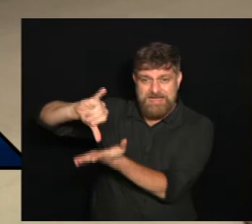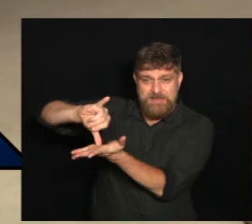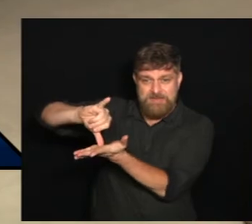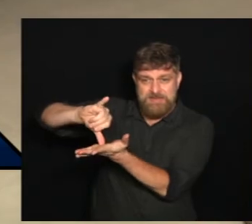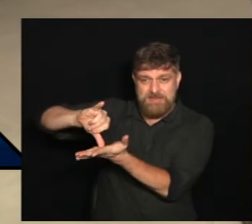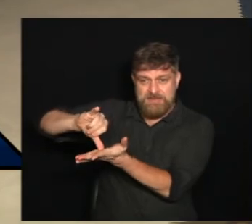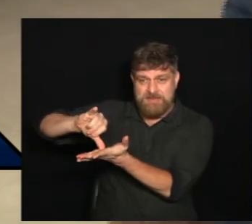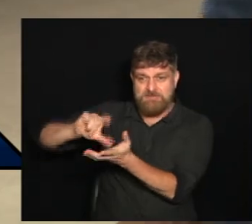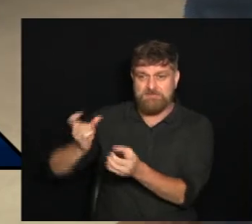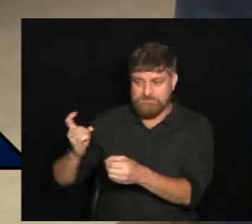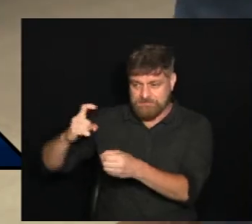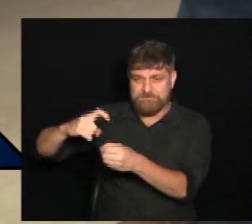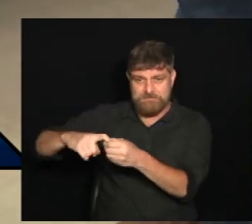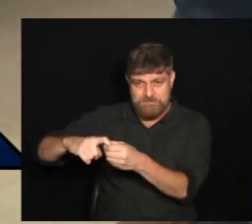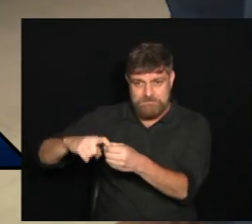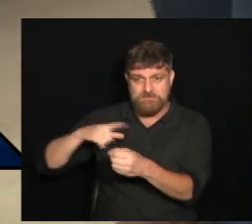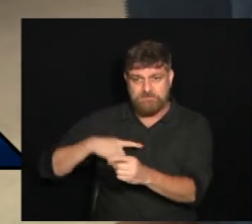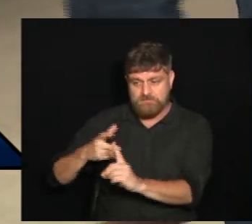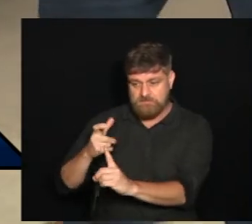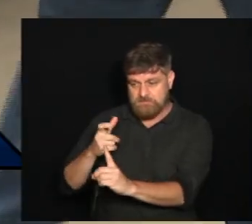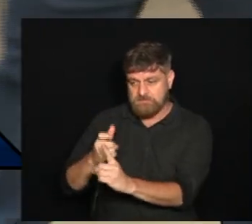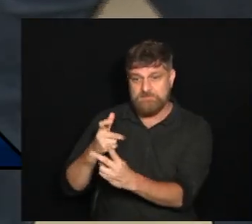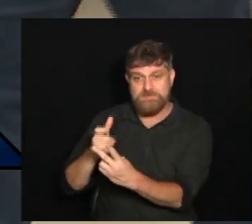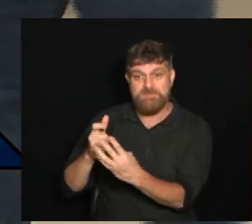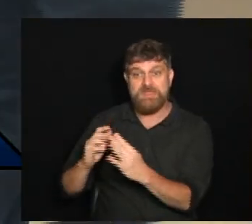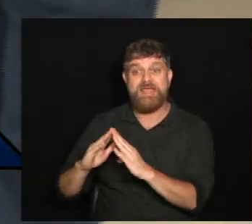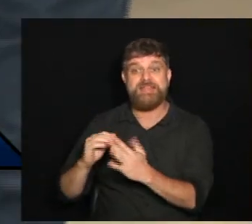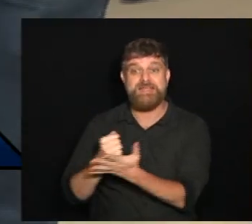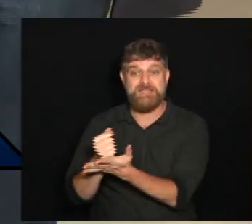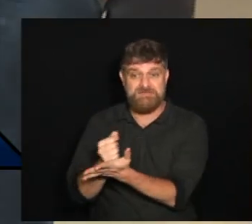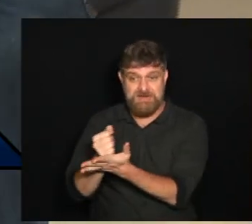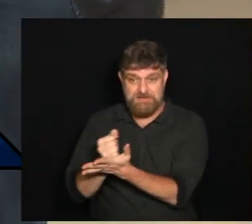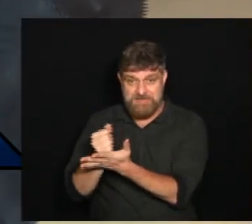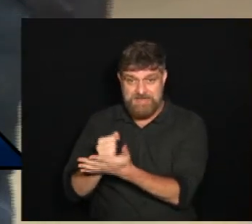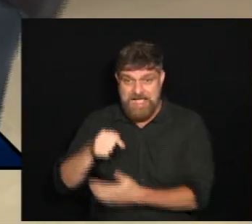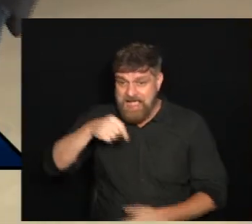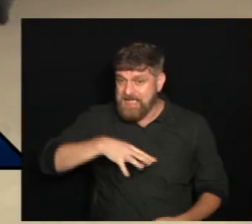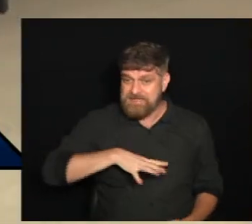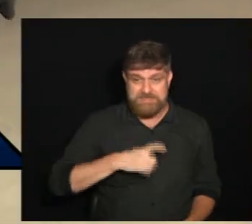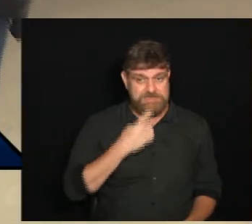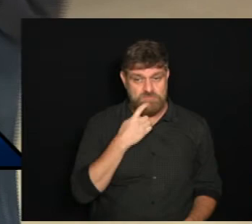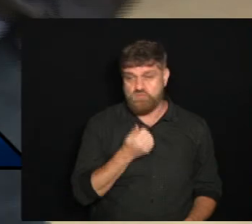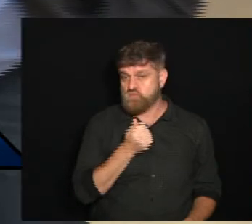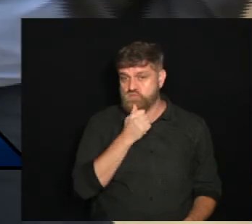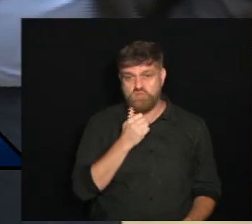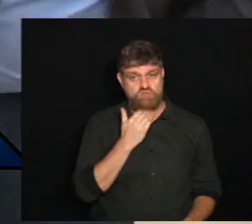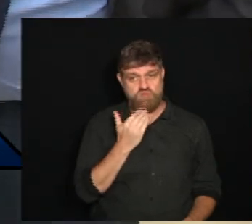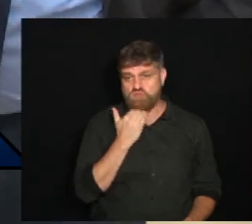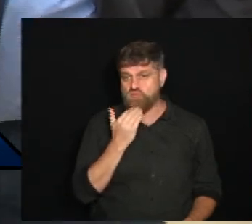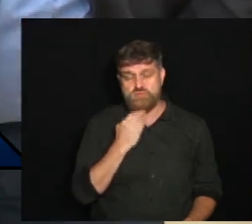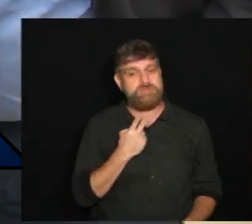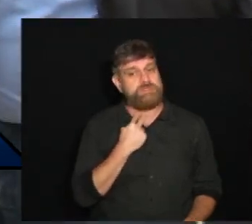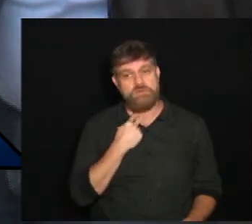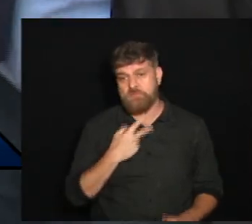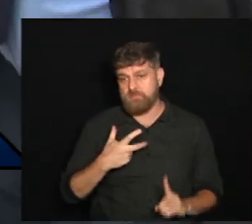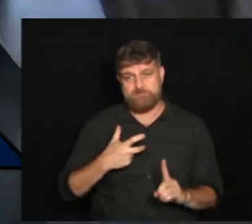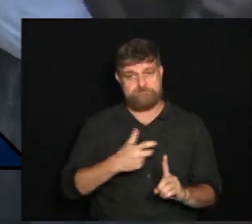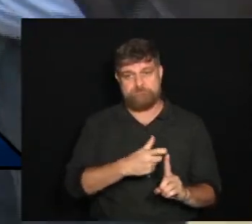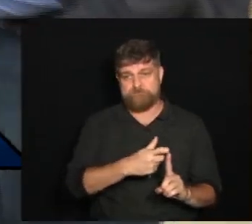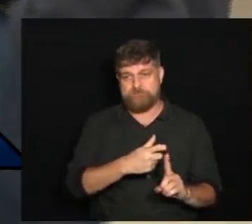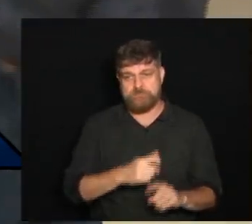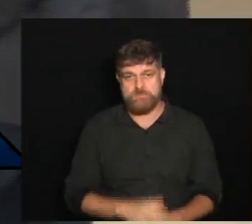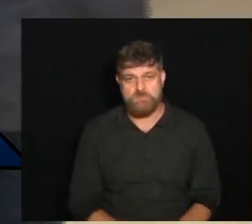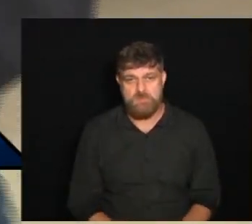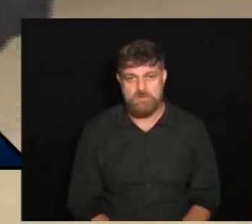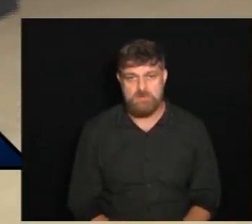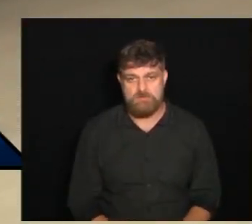foi credenciado e eles estão aplicando essa vacina sim em farmácia, mas aqui em Campinas ainda não foi autorizada. Muito obrigado, senhor presidente. Obrigado,